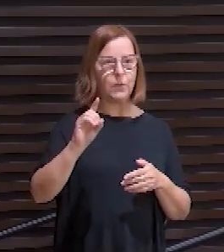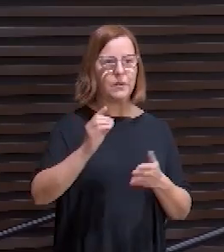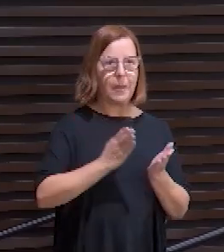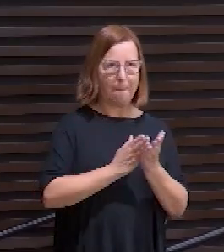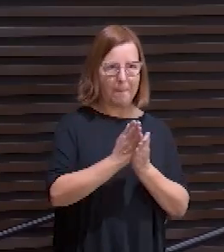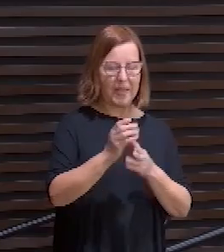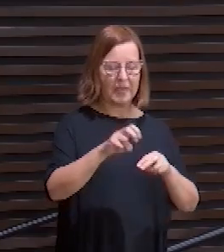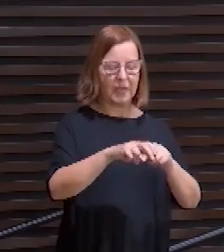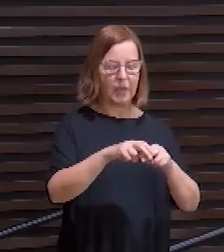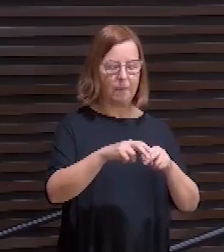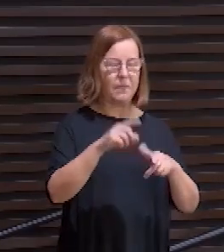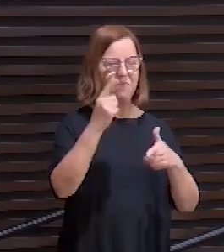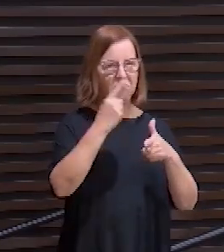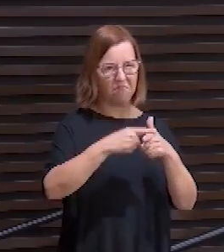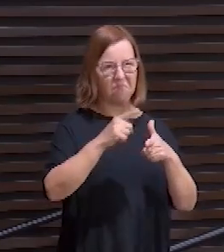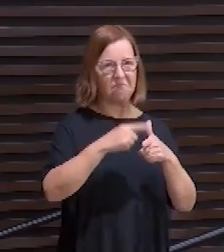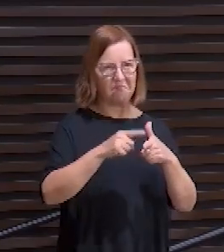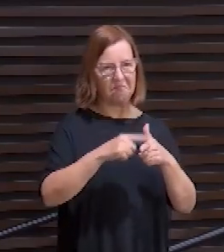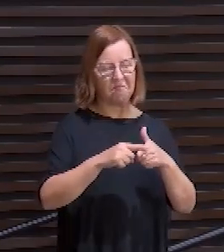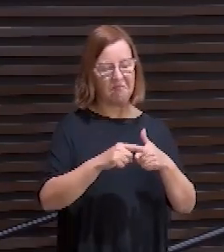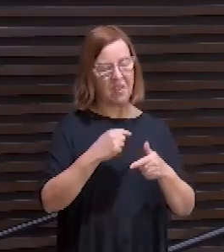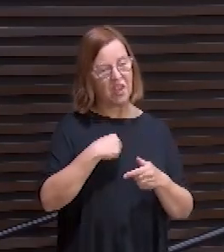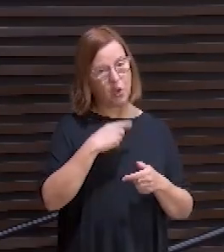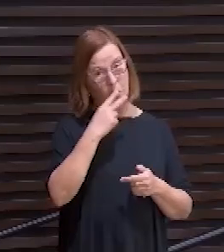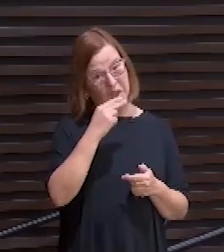É como eu creio. Existem outras correntes.